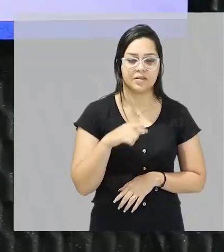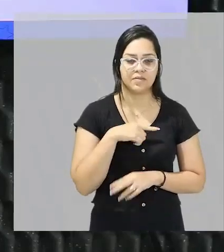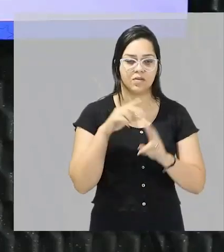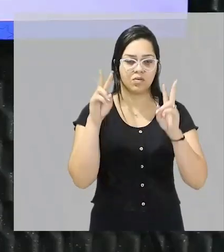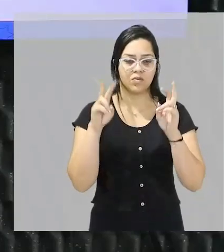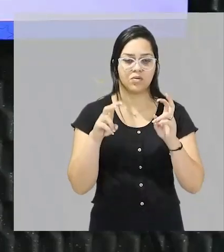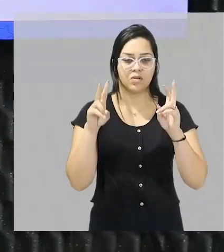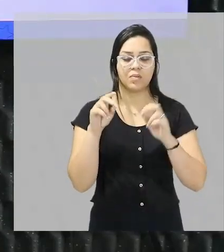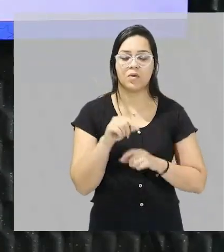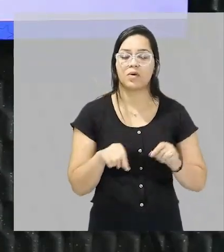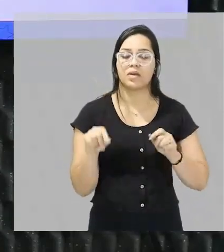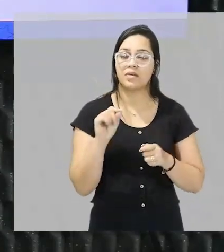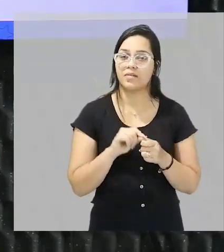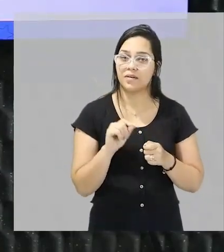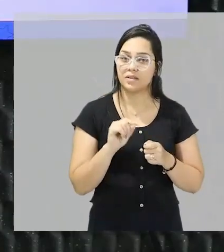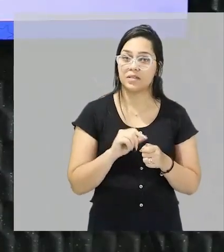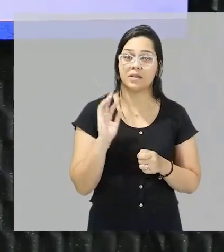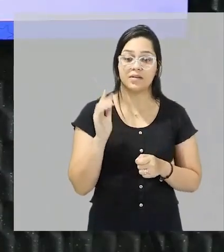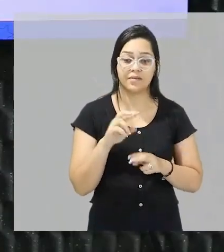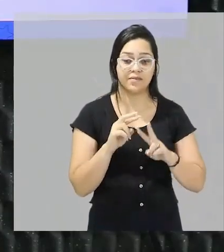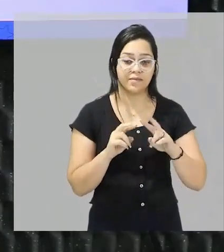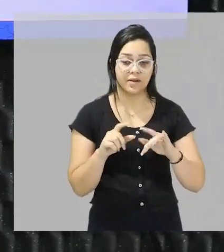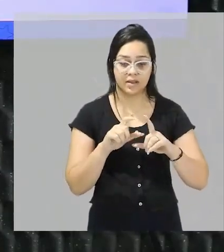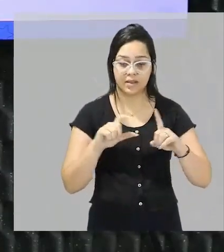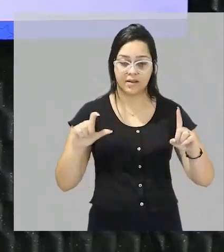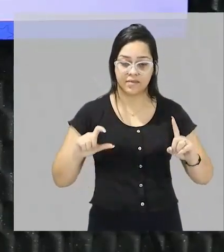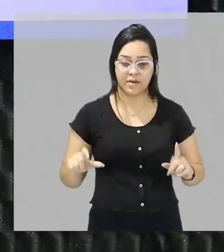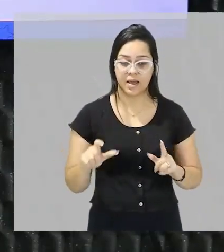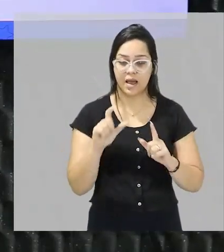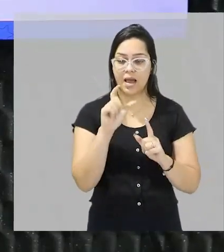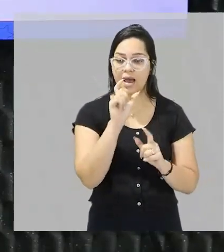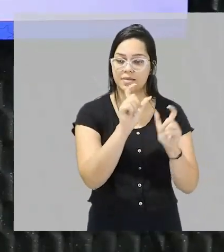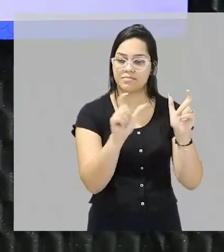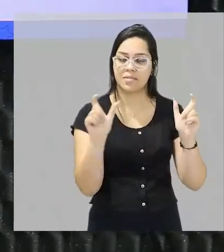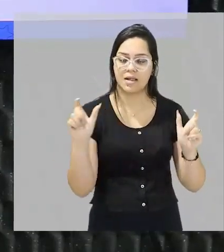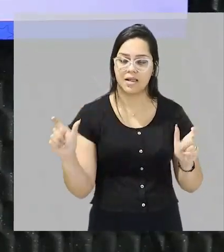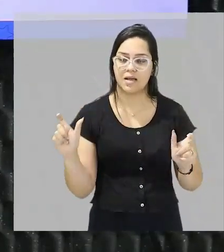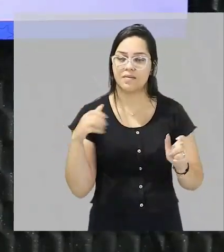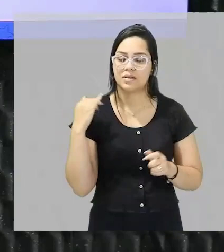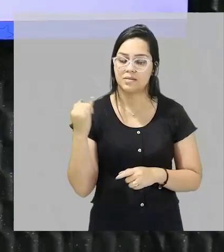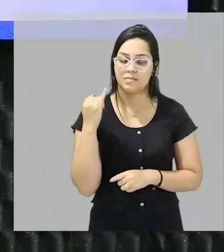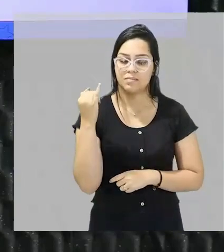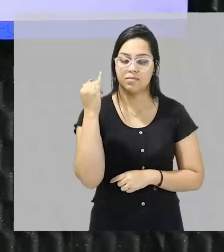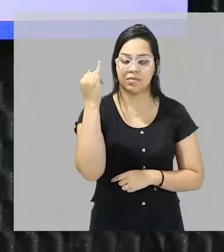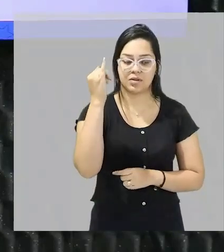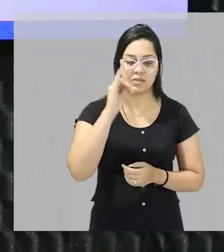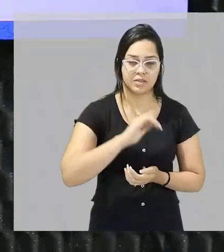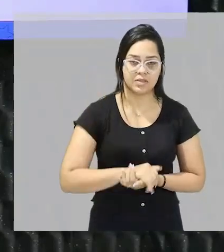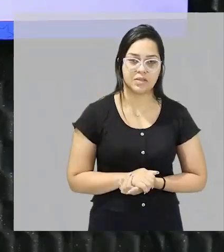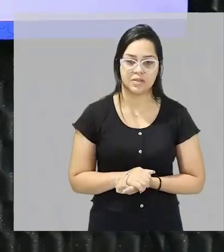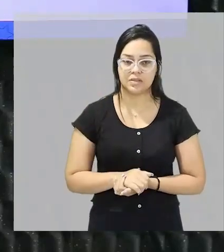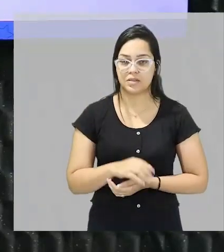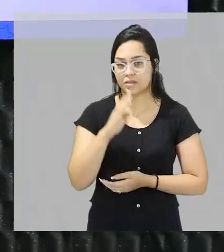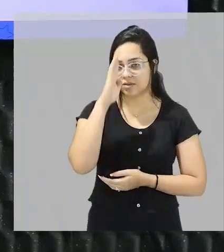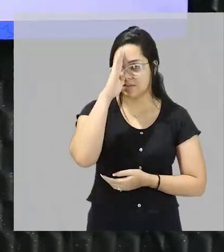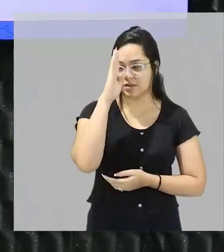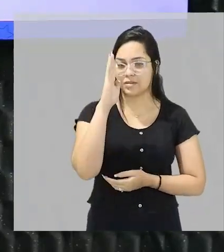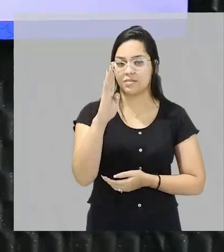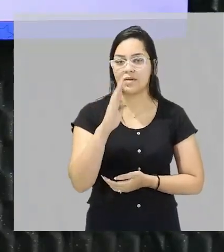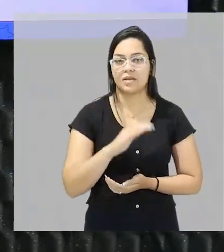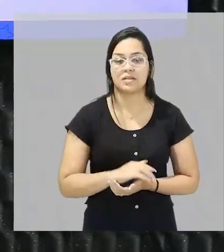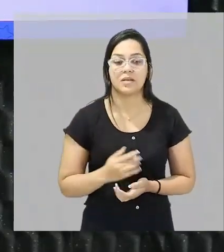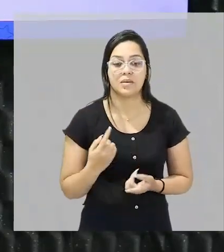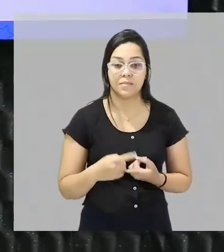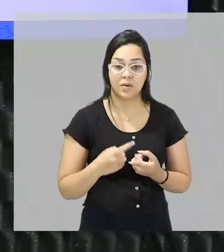tema, o que vocês vão fazer? Vão grifar as palavras-chave, vão grifar as palavras que são principais,